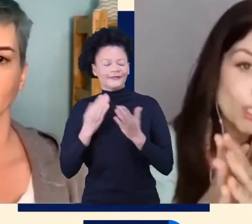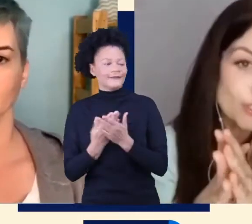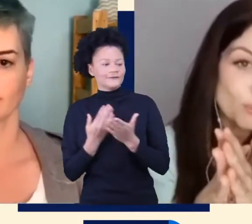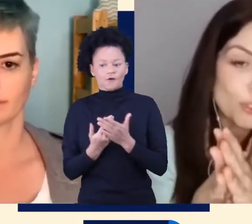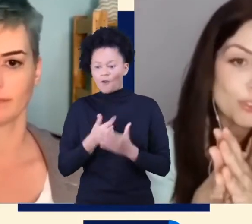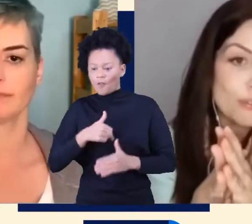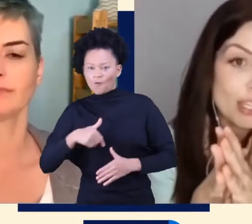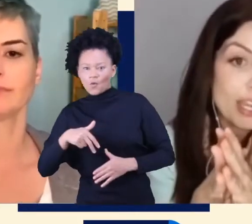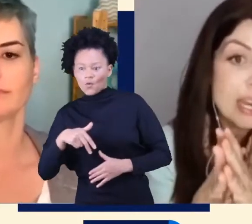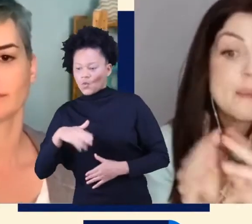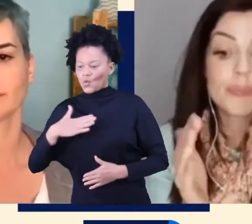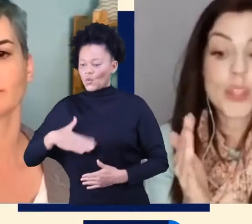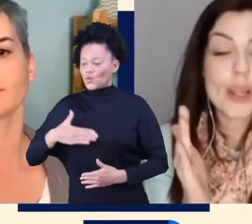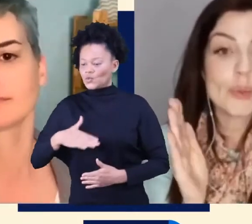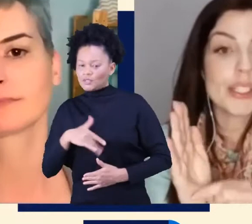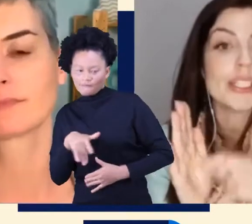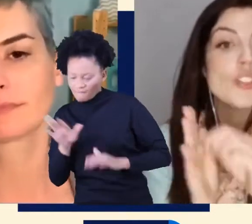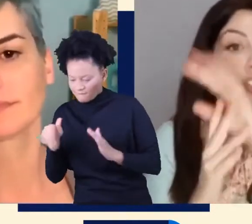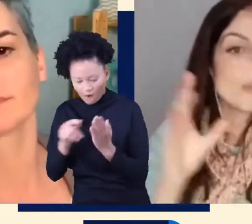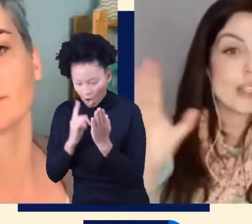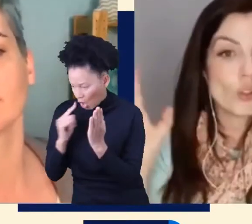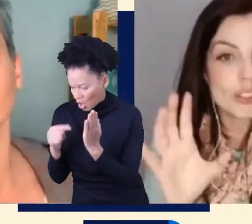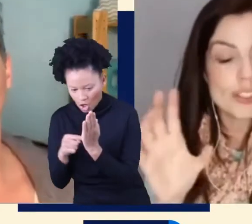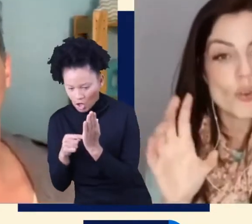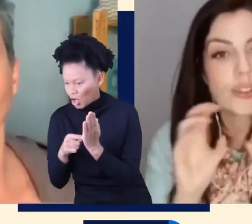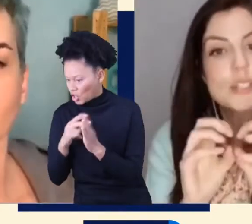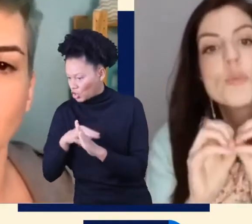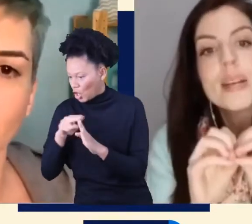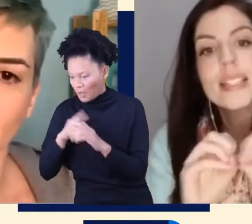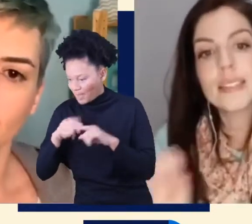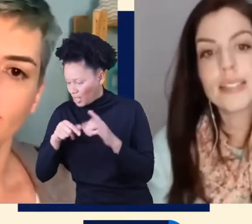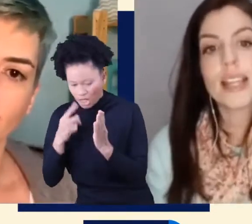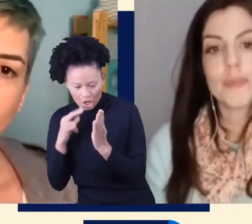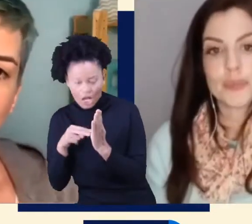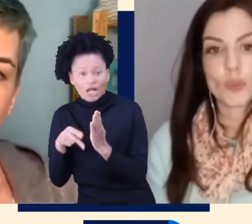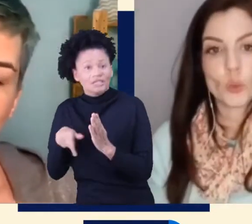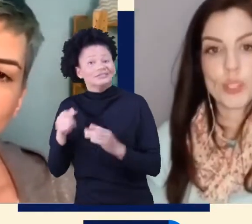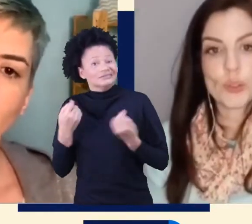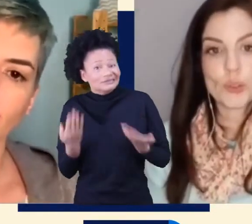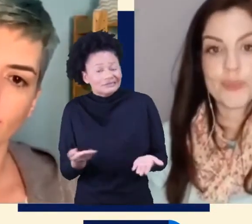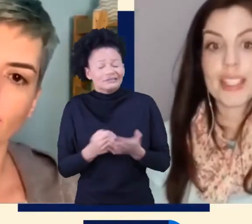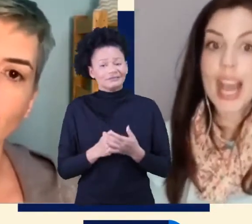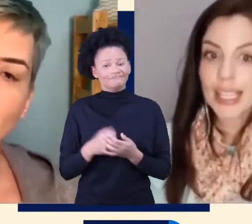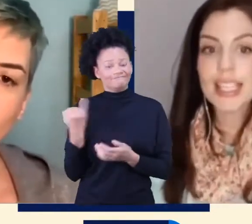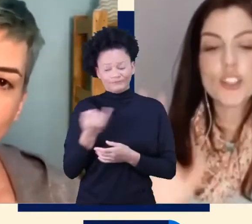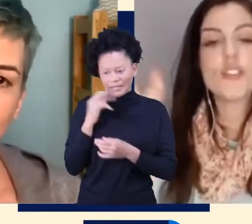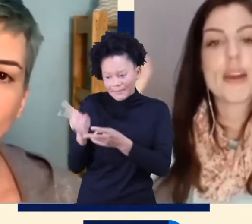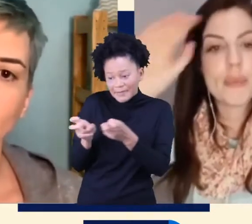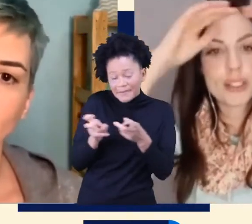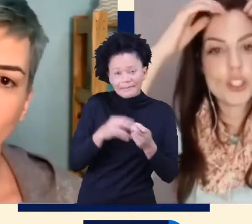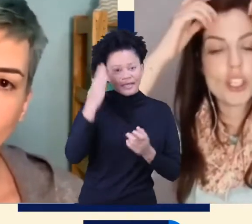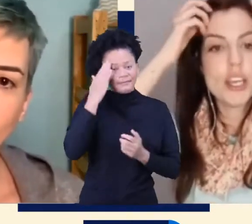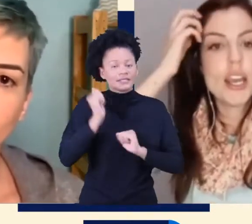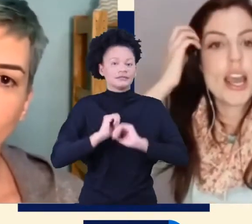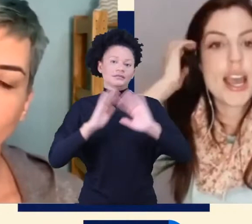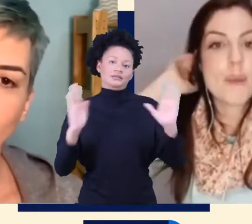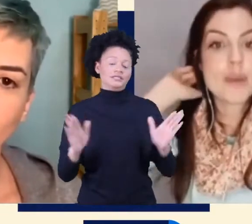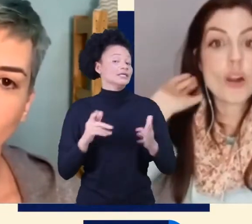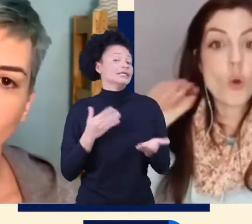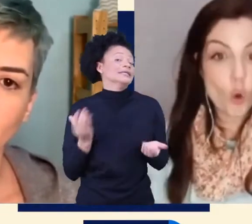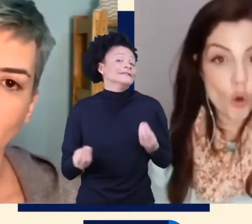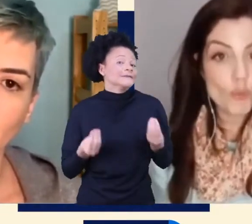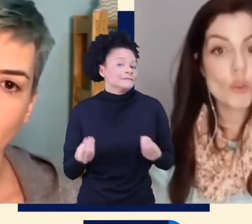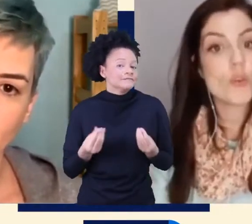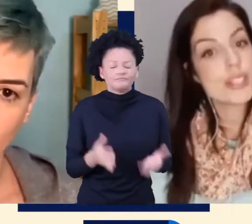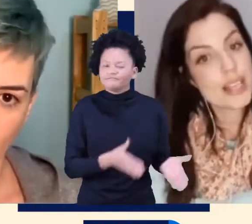estão olhando pornografia. Então é importante a gente ver todo esse contexto para entender tudo isso. E aí a gente vai partir